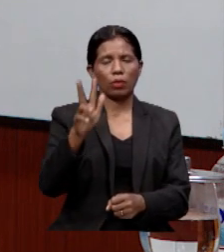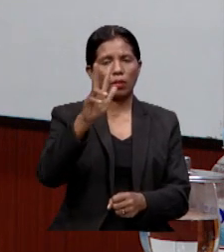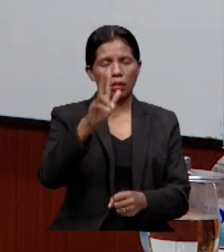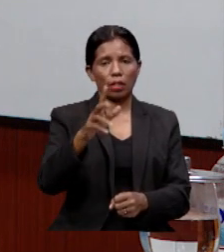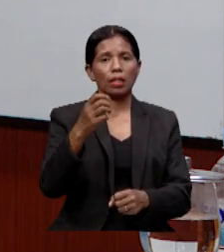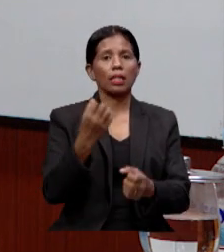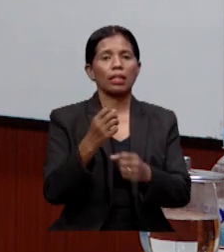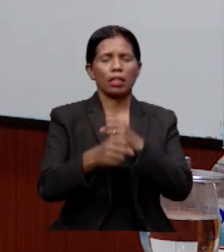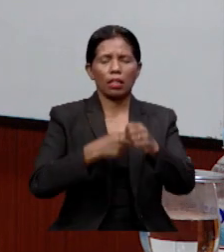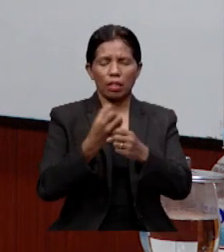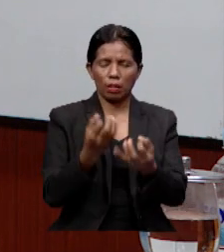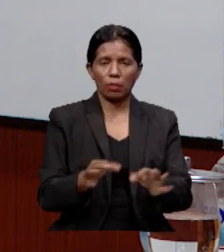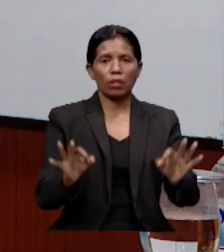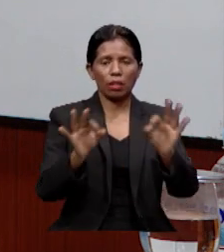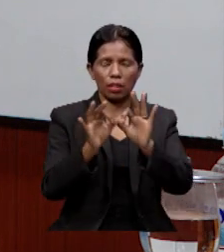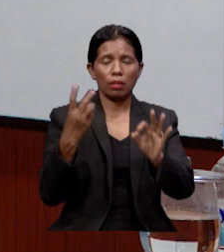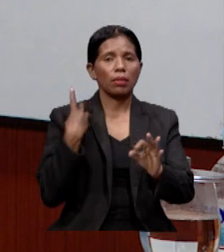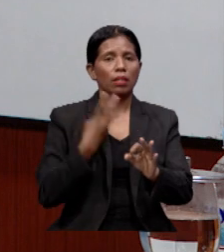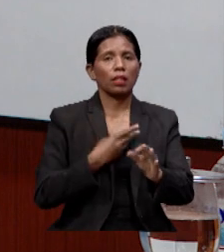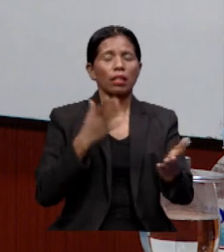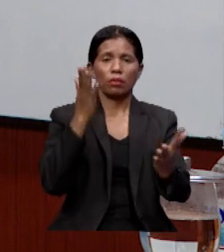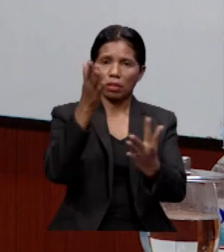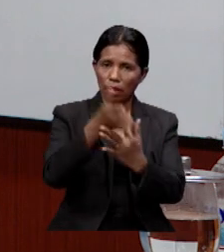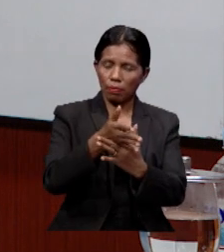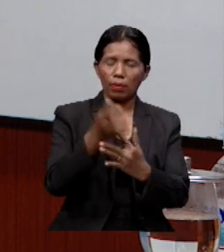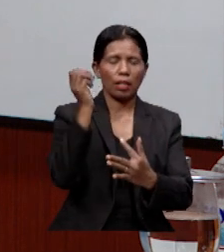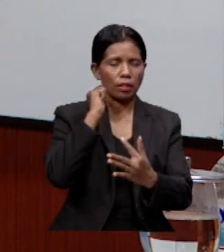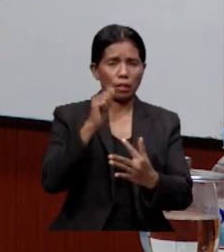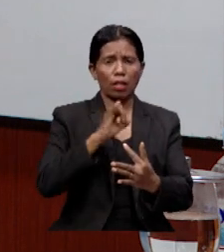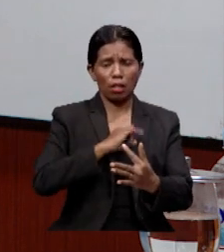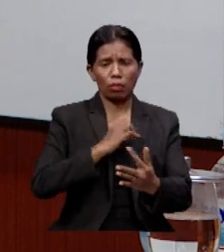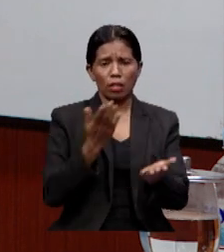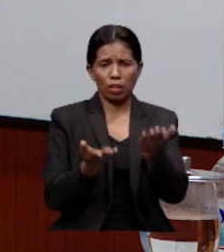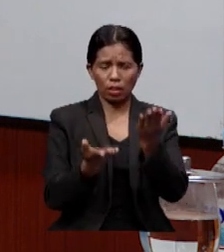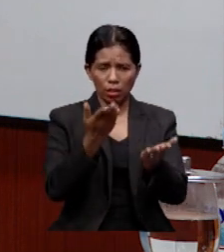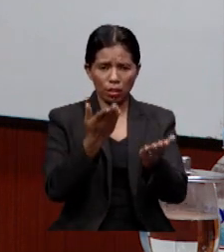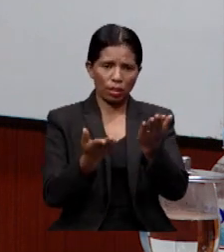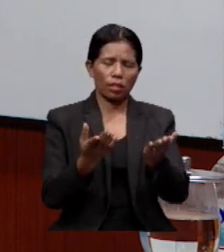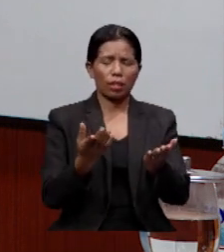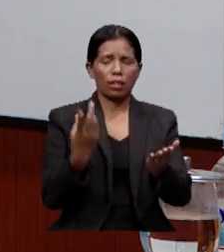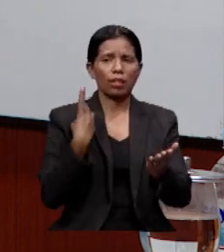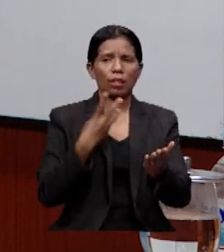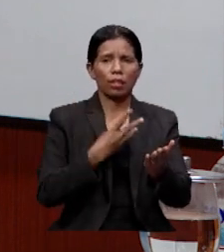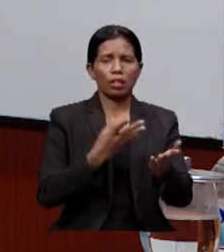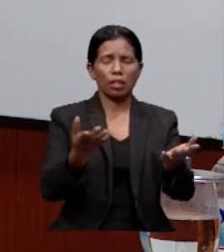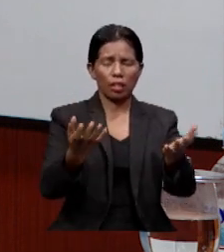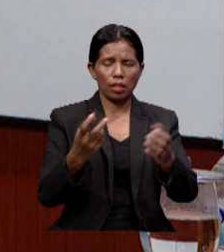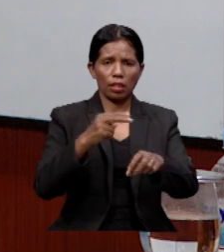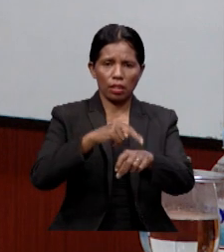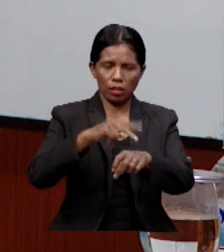veita a tutama ASEAN. Então, eu tenho que sucar de modo, boa também da bolo e tem interesse